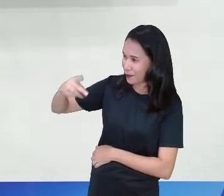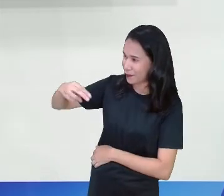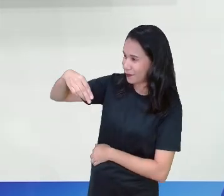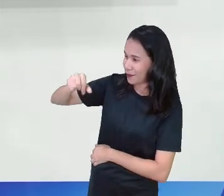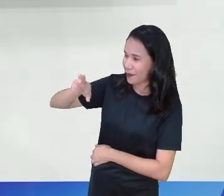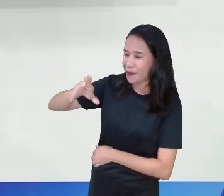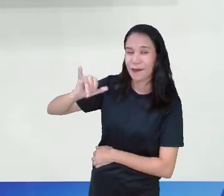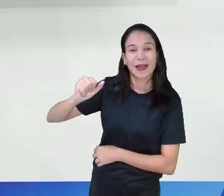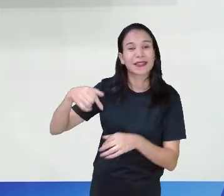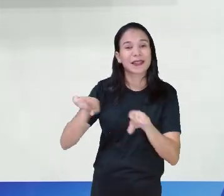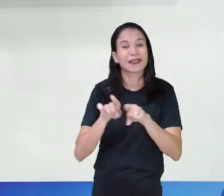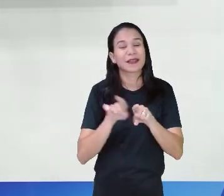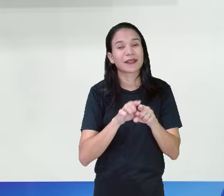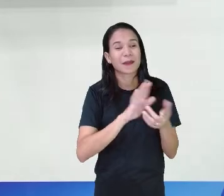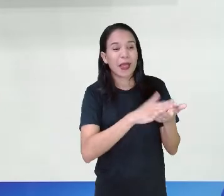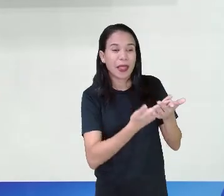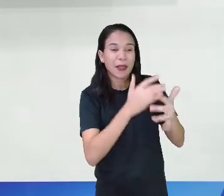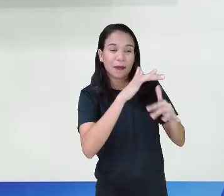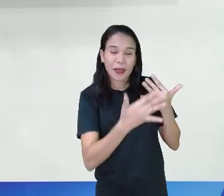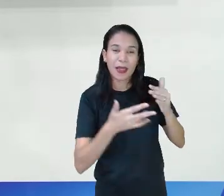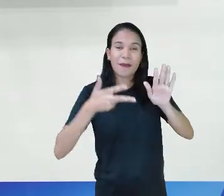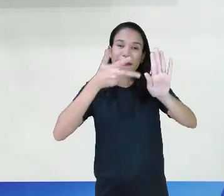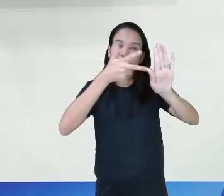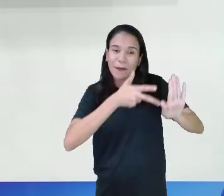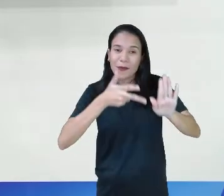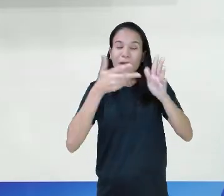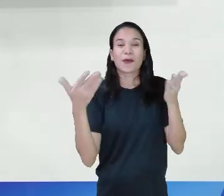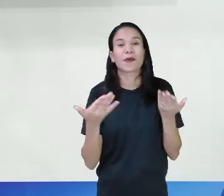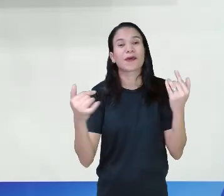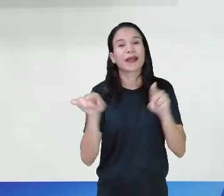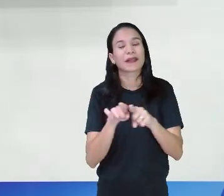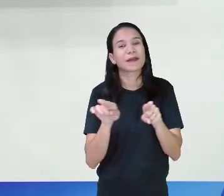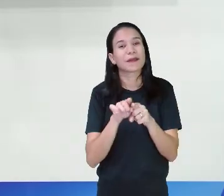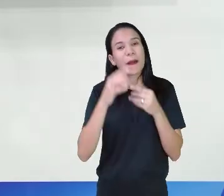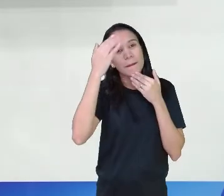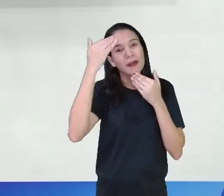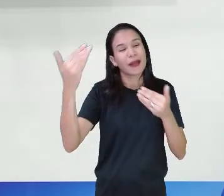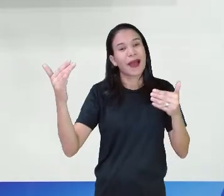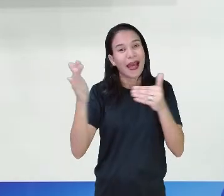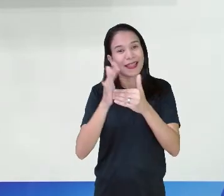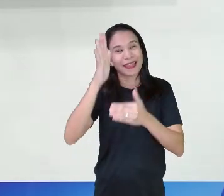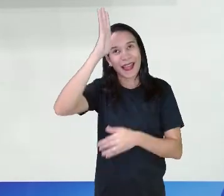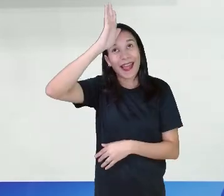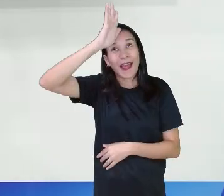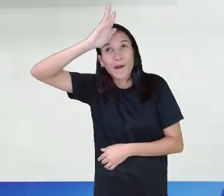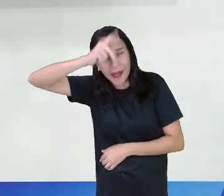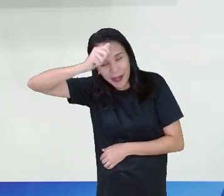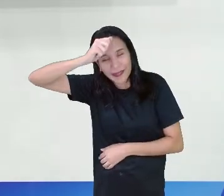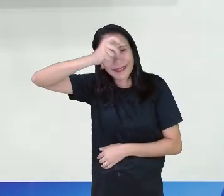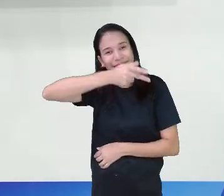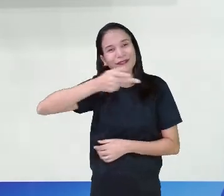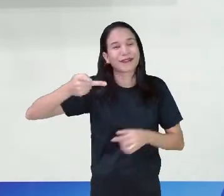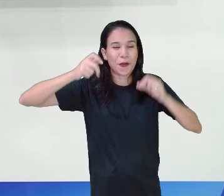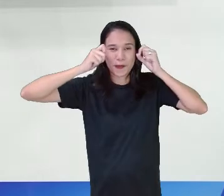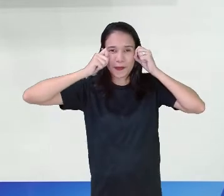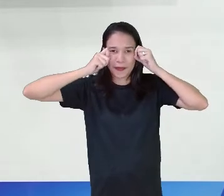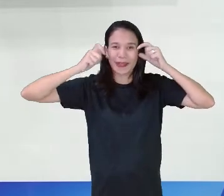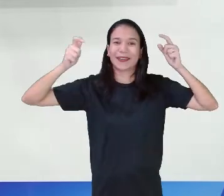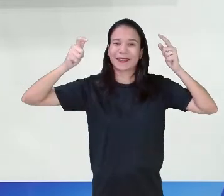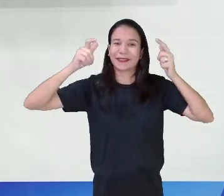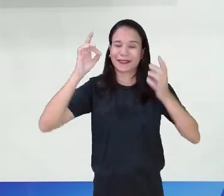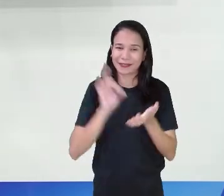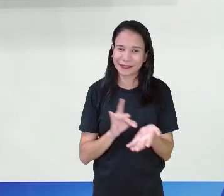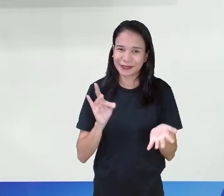Márcia, Maria Helena, toda a produção. E hoje eu vou agradecer até a este galo que fez vocês